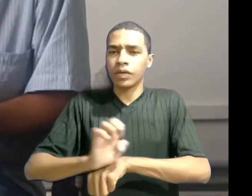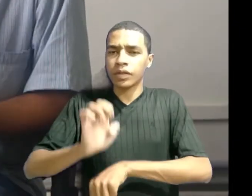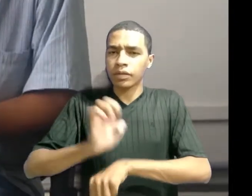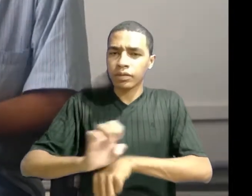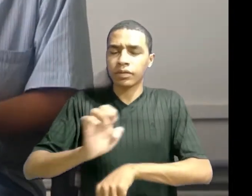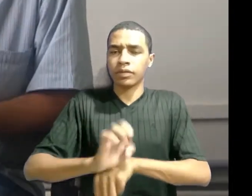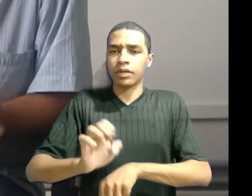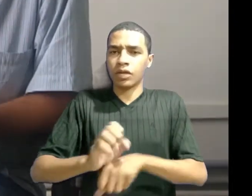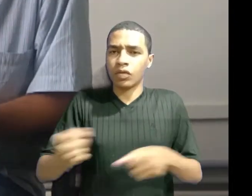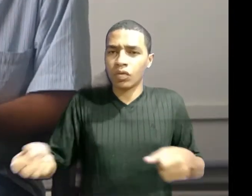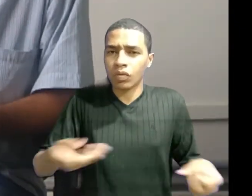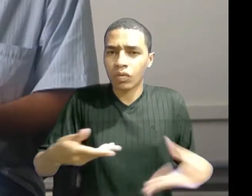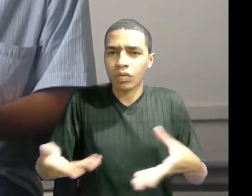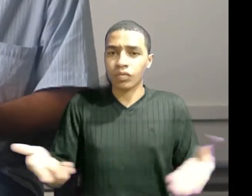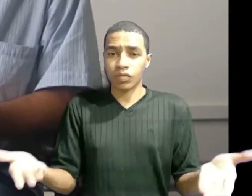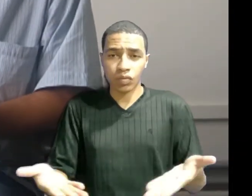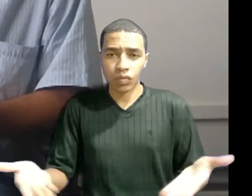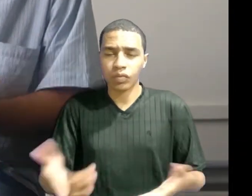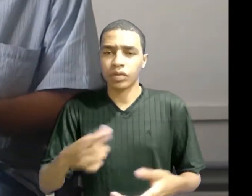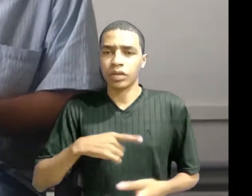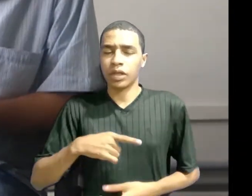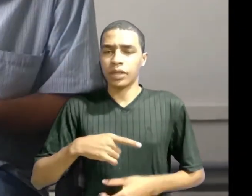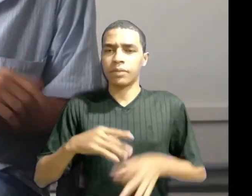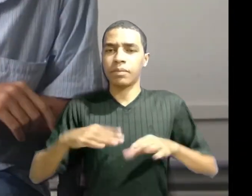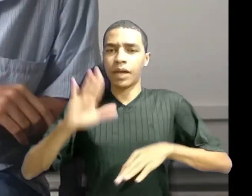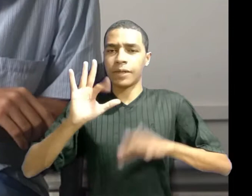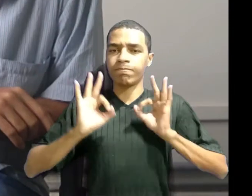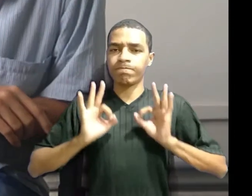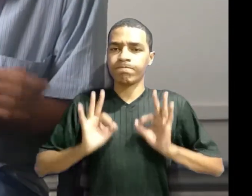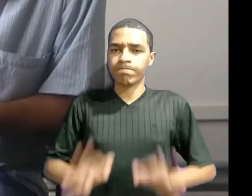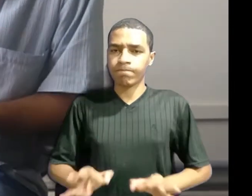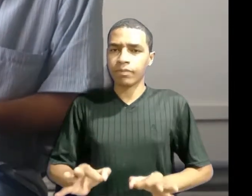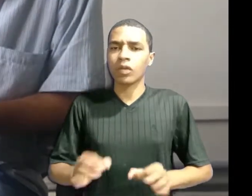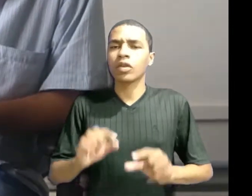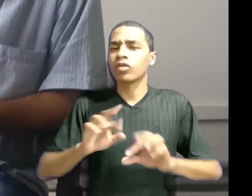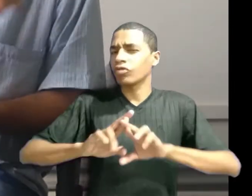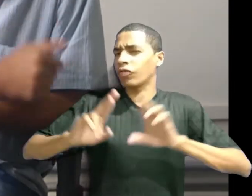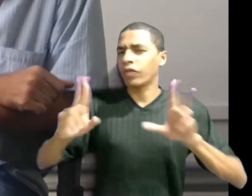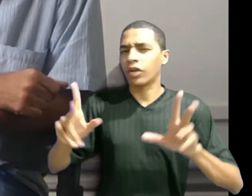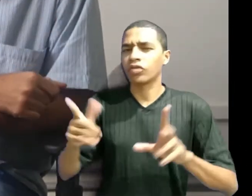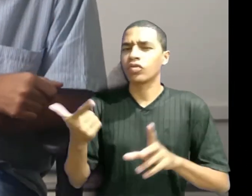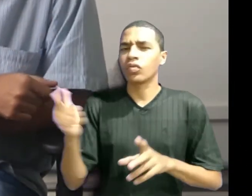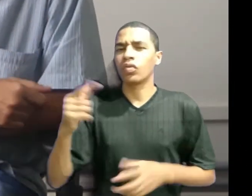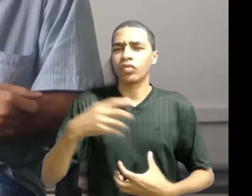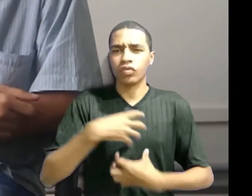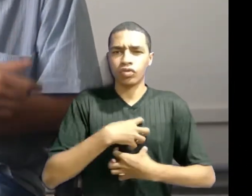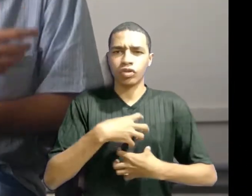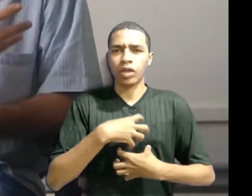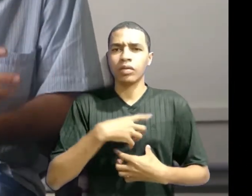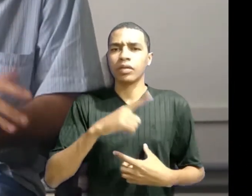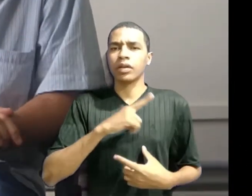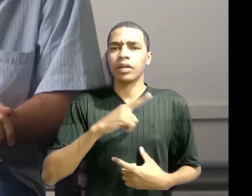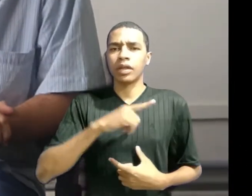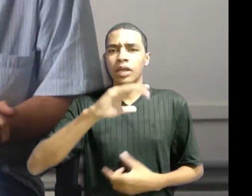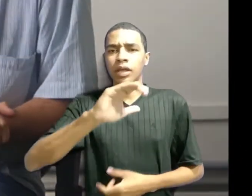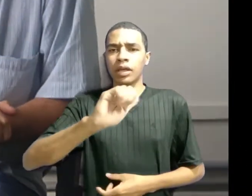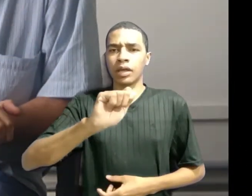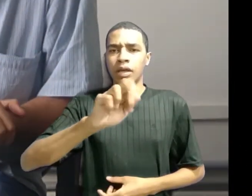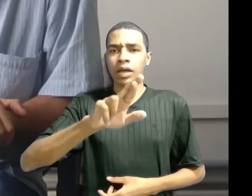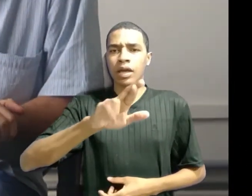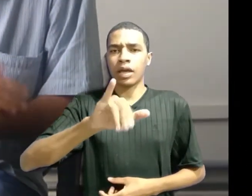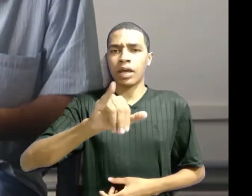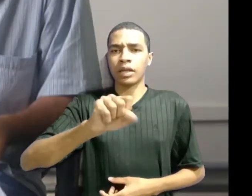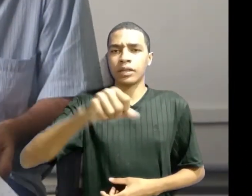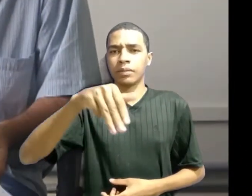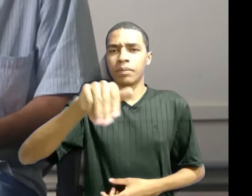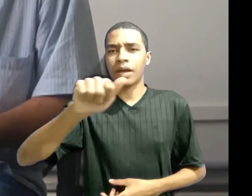essa forma de dominação, vamos dizer assim, mais justa, né? Diferentemente de uma forma de dominação carismática, que